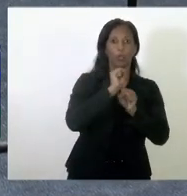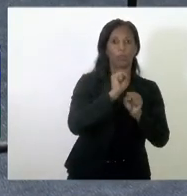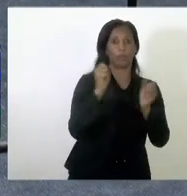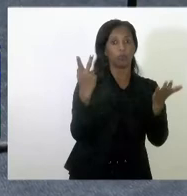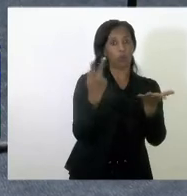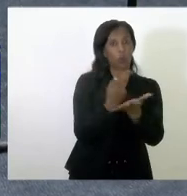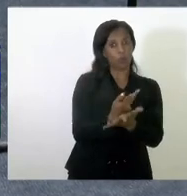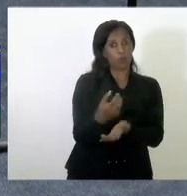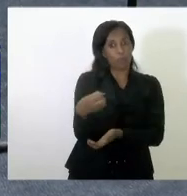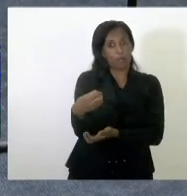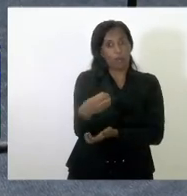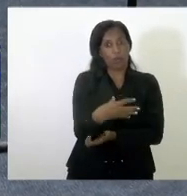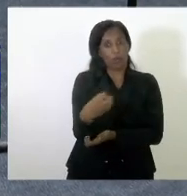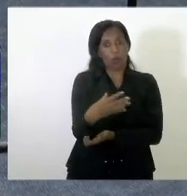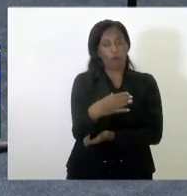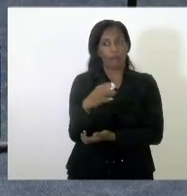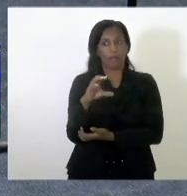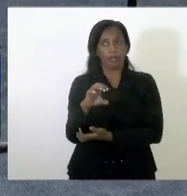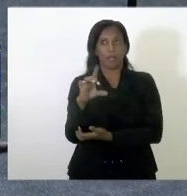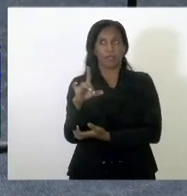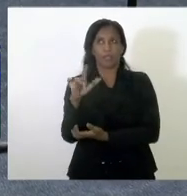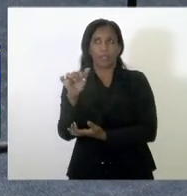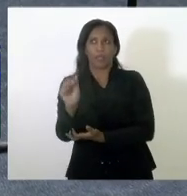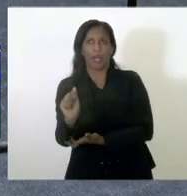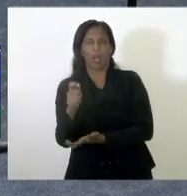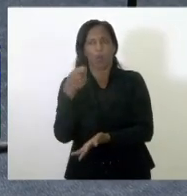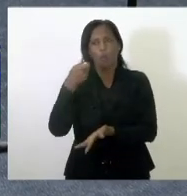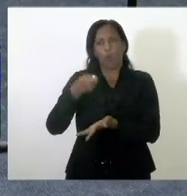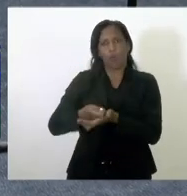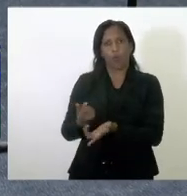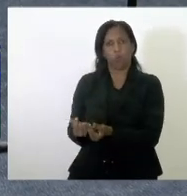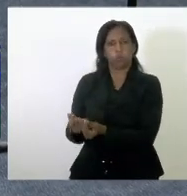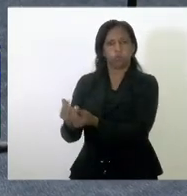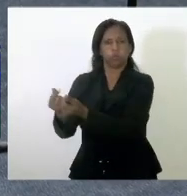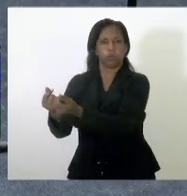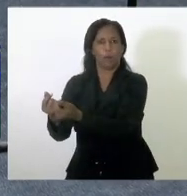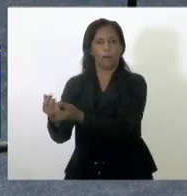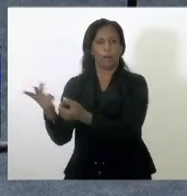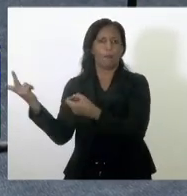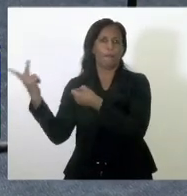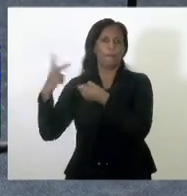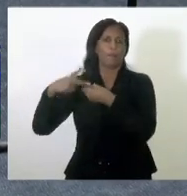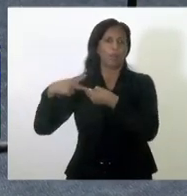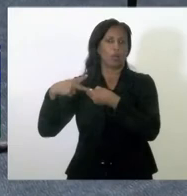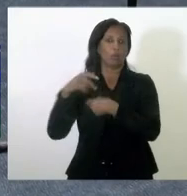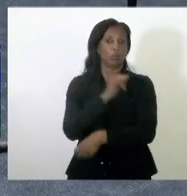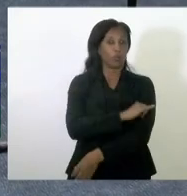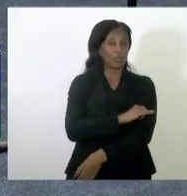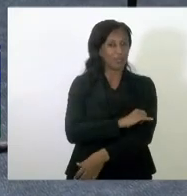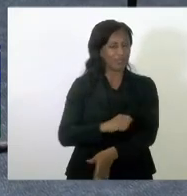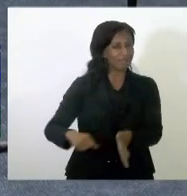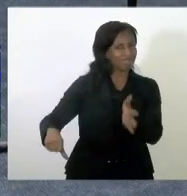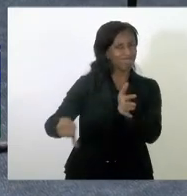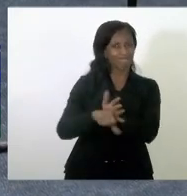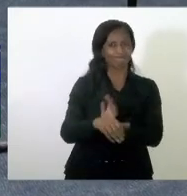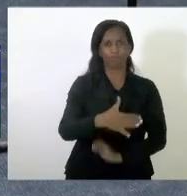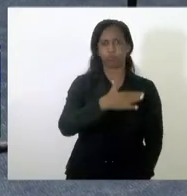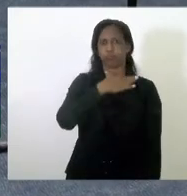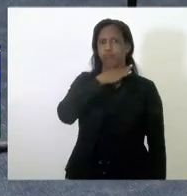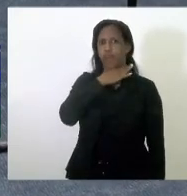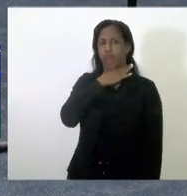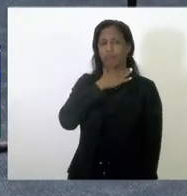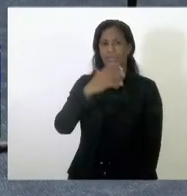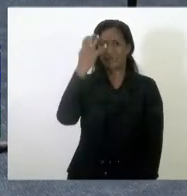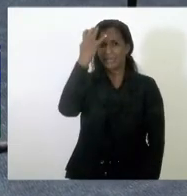por conta da nova modelagem da SEDAI ou um vigor financeiro por conta do royalty do petróleo, o Rio de Janeiro vem numa crise muito grave e justamente